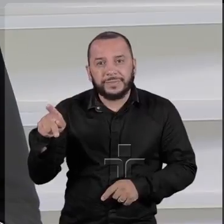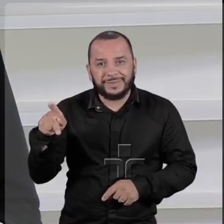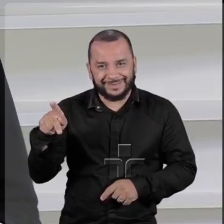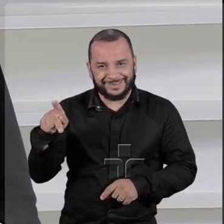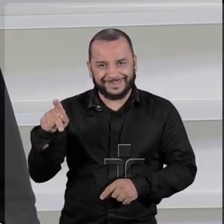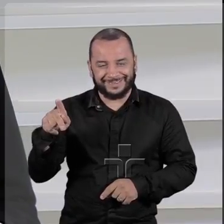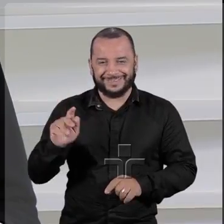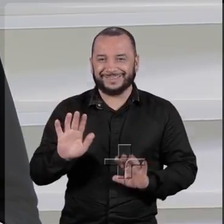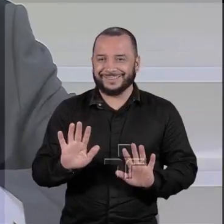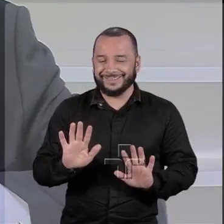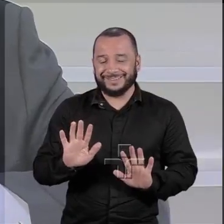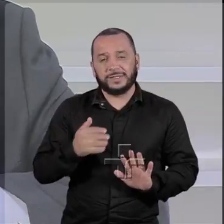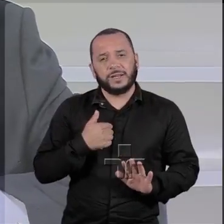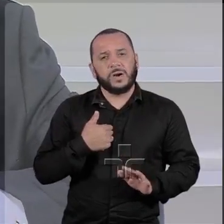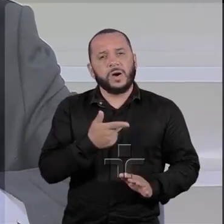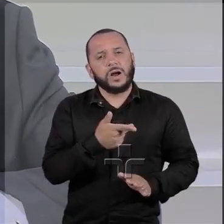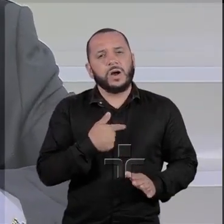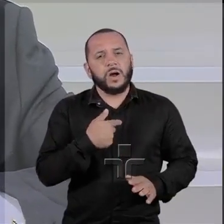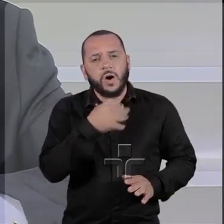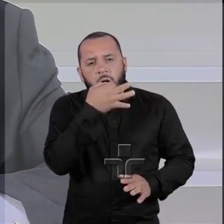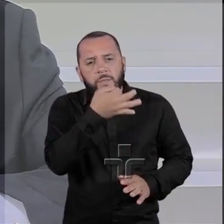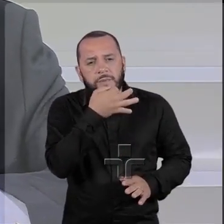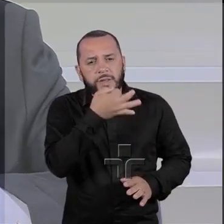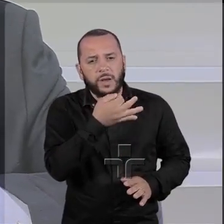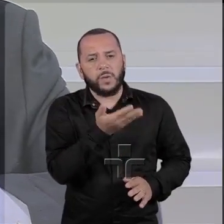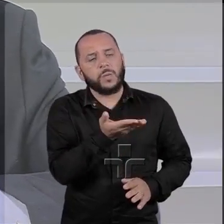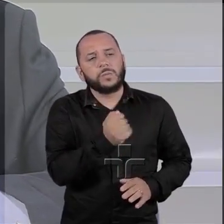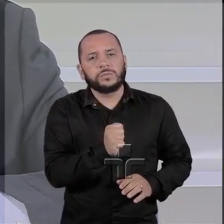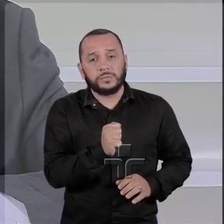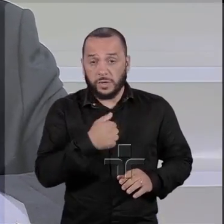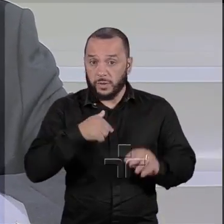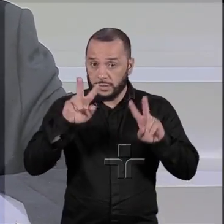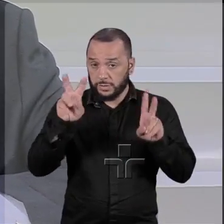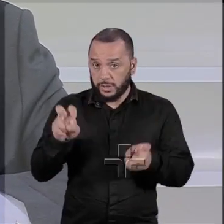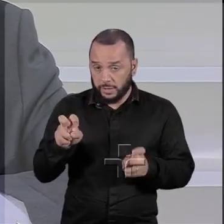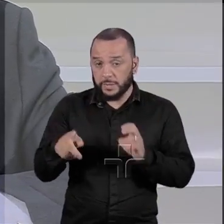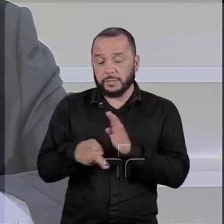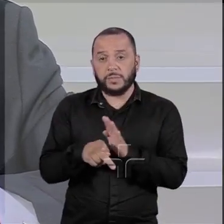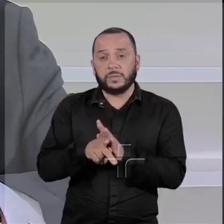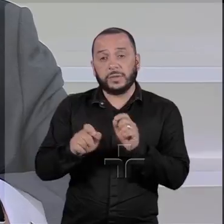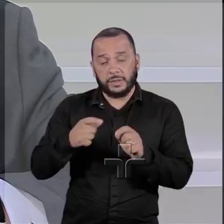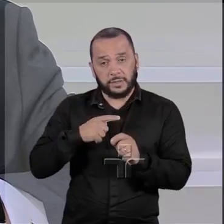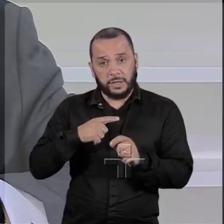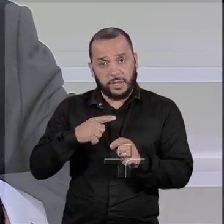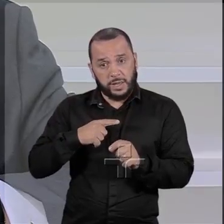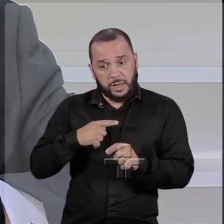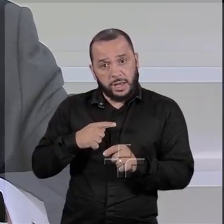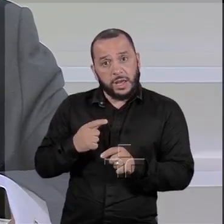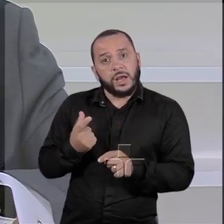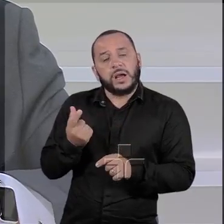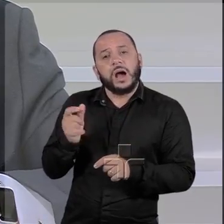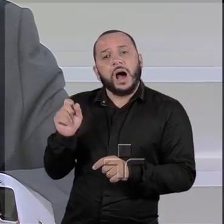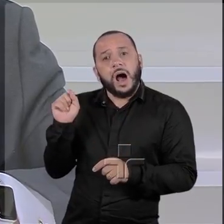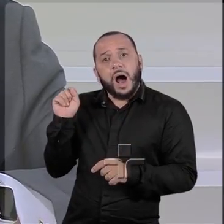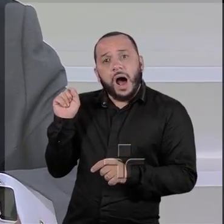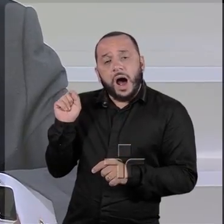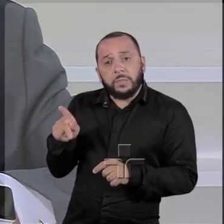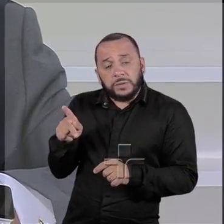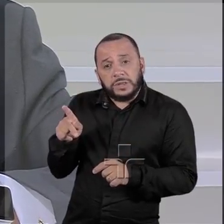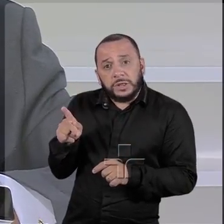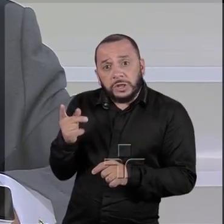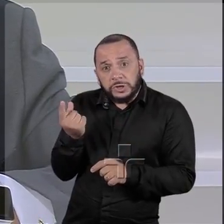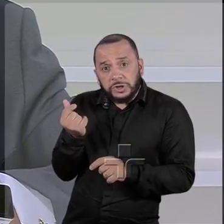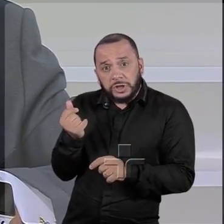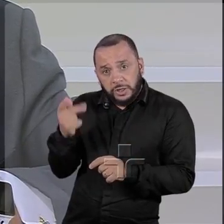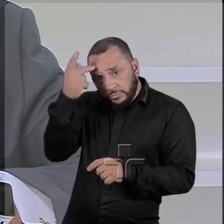por favor. Olha, é sobre a capitalização, né? A capitalização é uma tendência em todo o mundo.